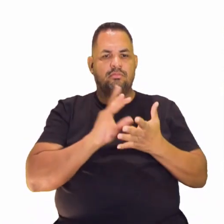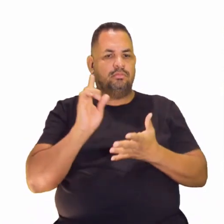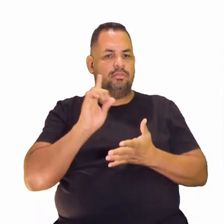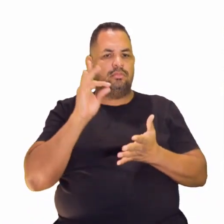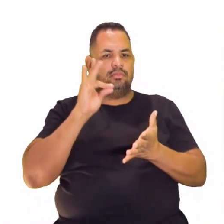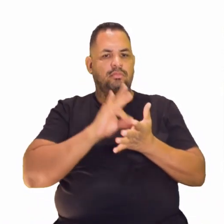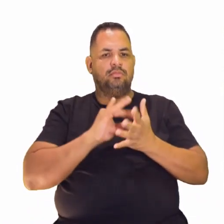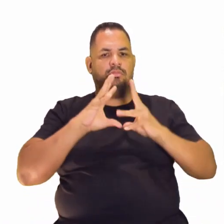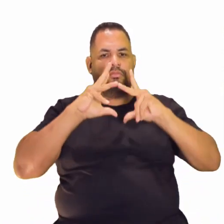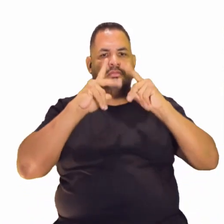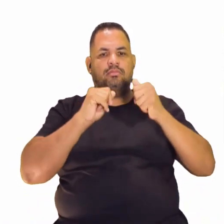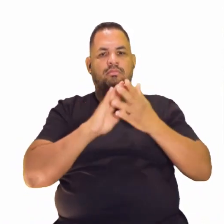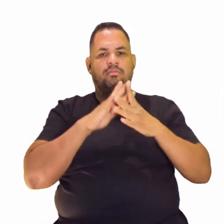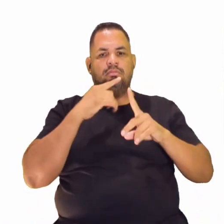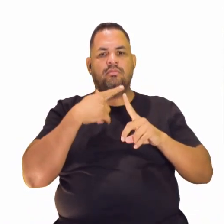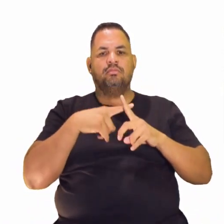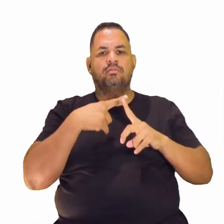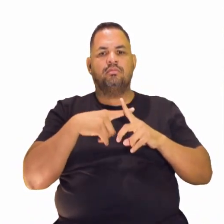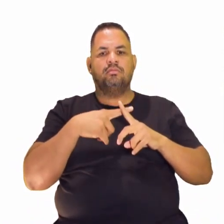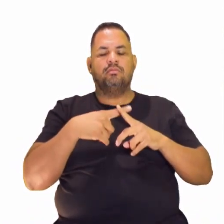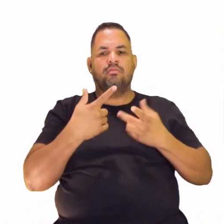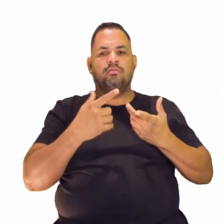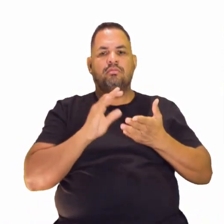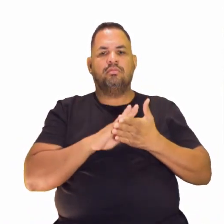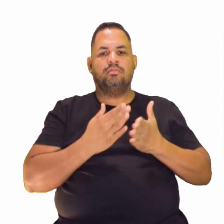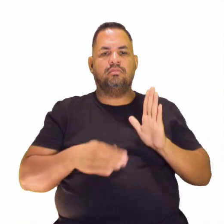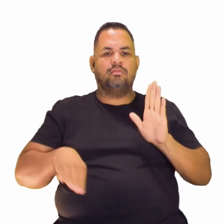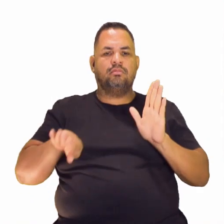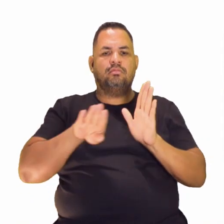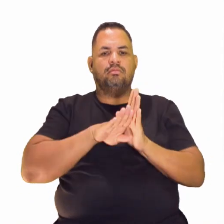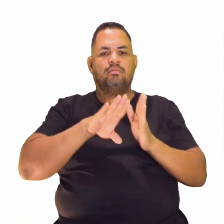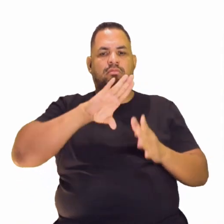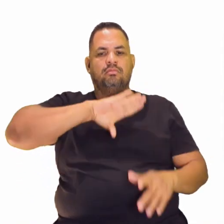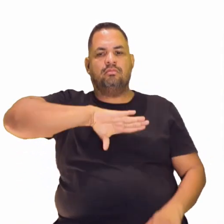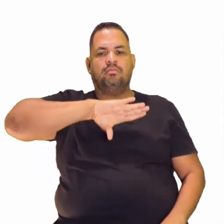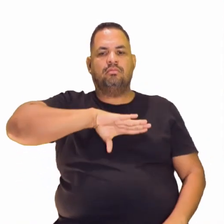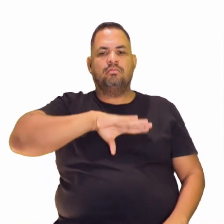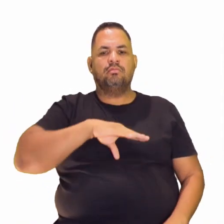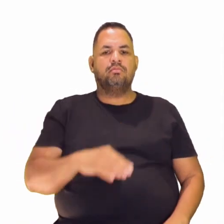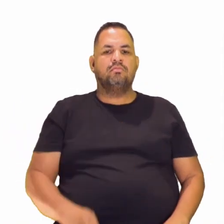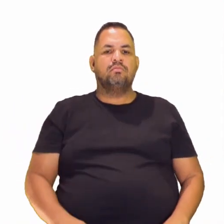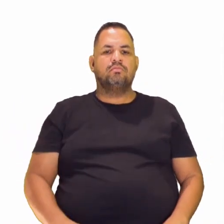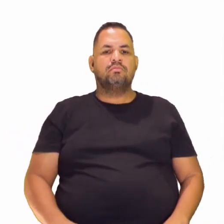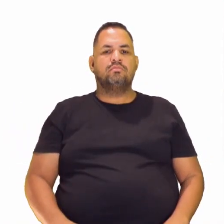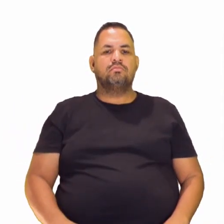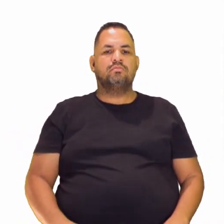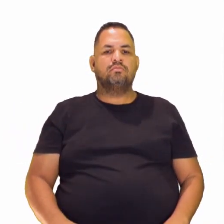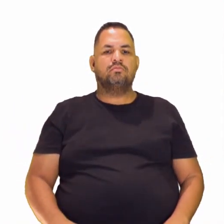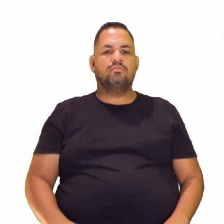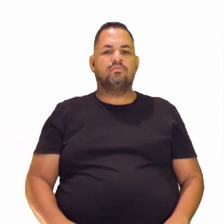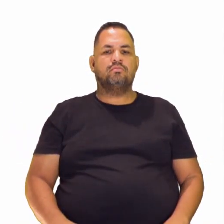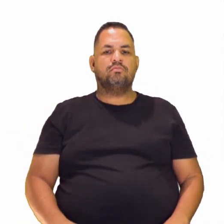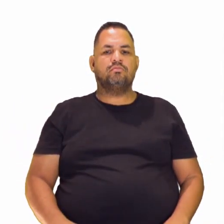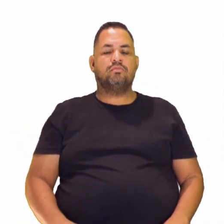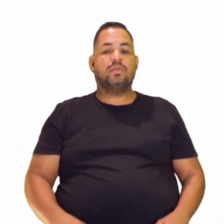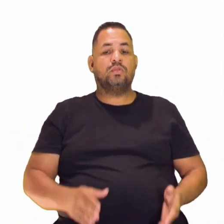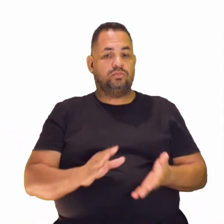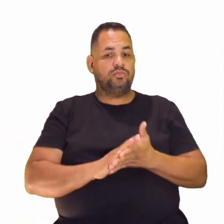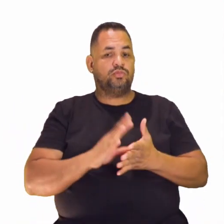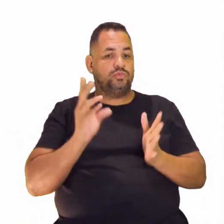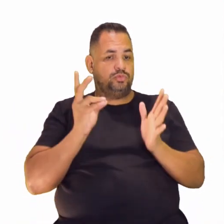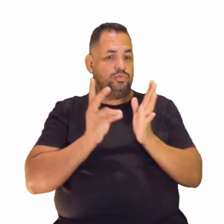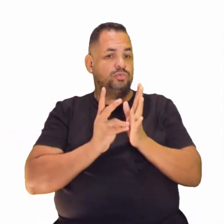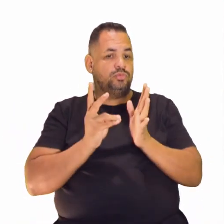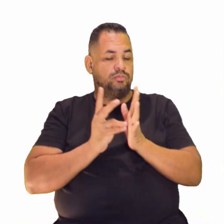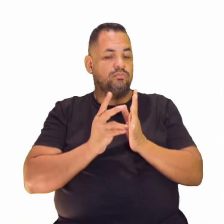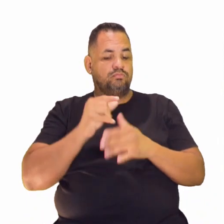realidade total. Por quê? No momento da chegada dos portugueses, os nativos,